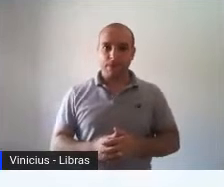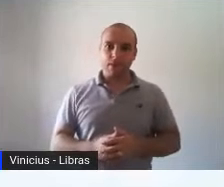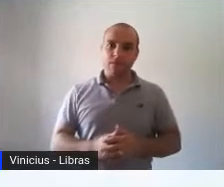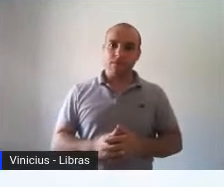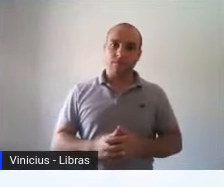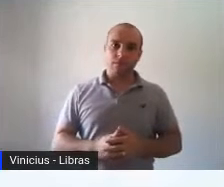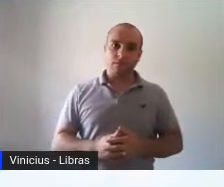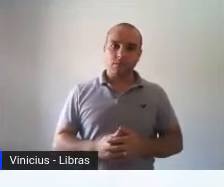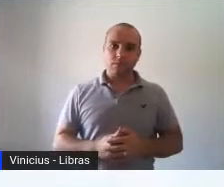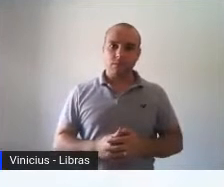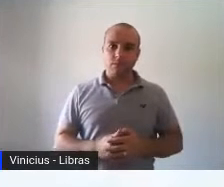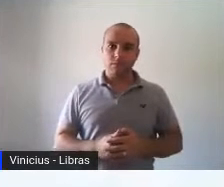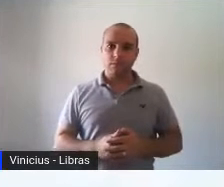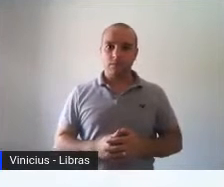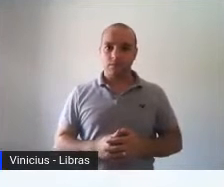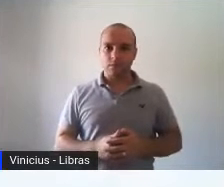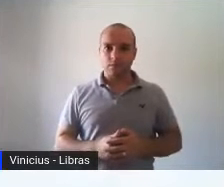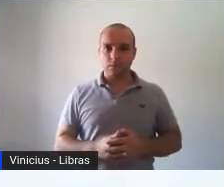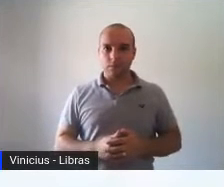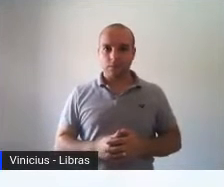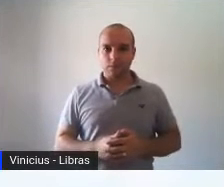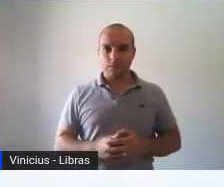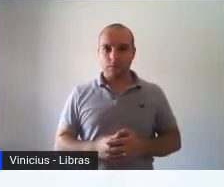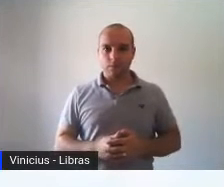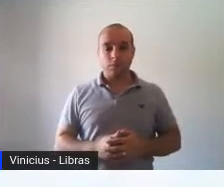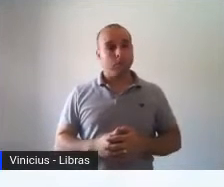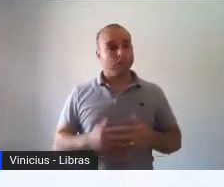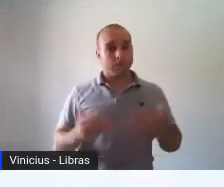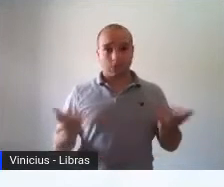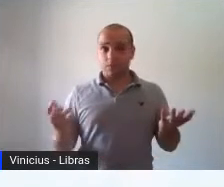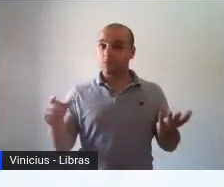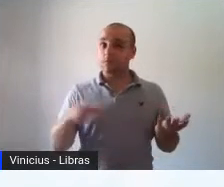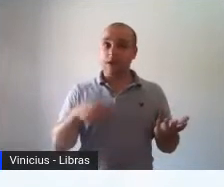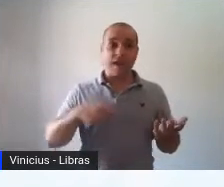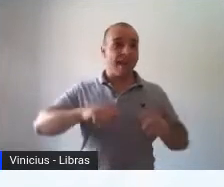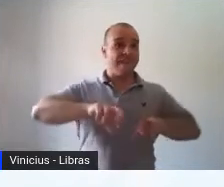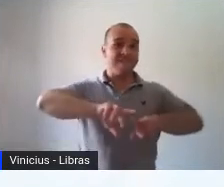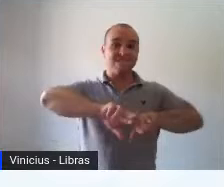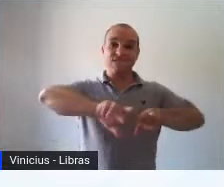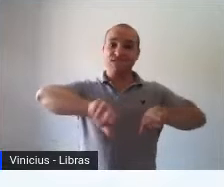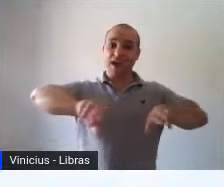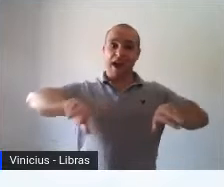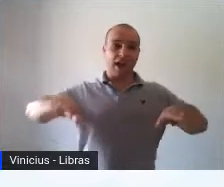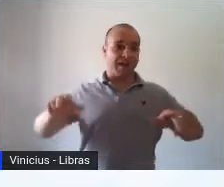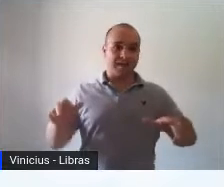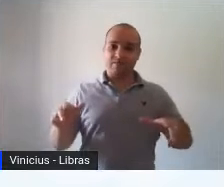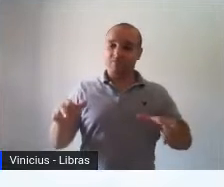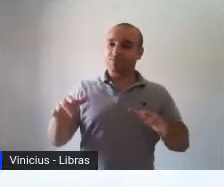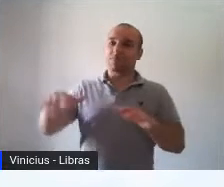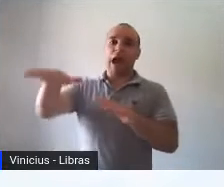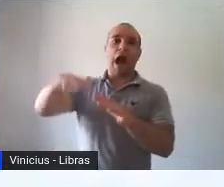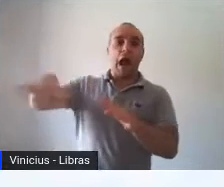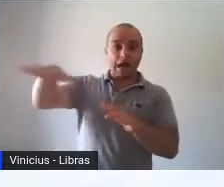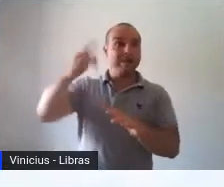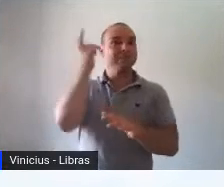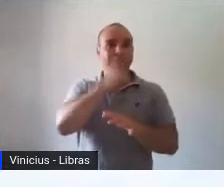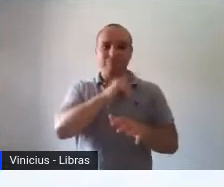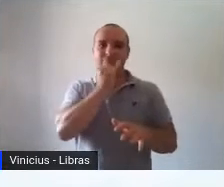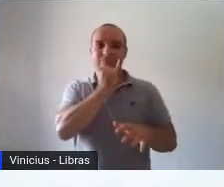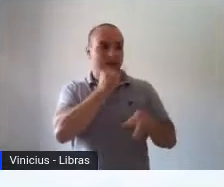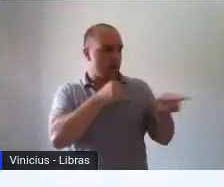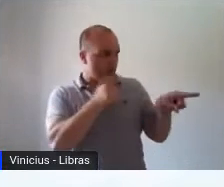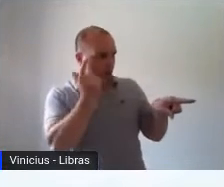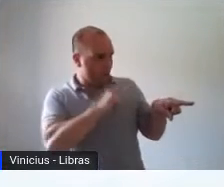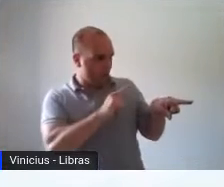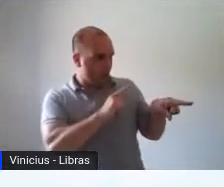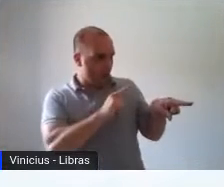piso maior do que uma categoria que tem. Então, a gente observa que várias categorias vieram se beneficiando ao longo desses últimos anos dessa questão